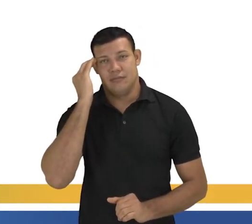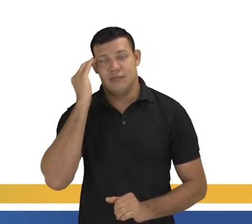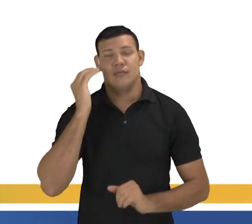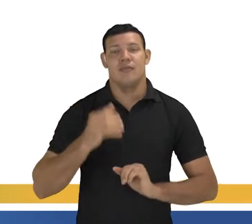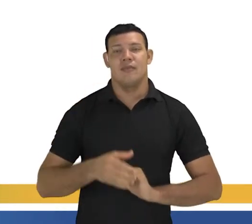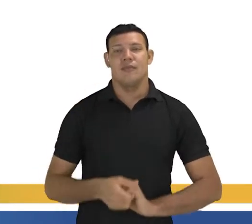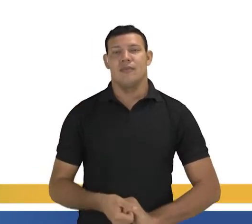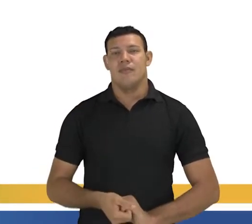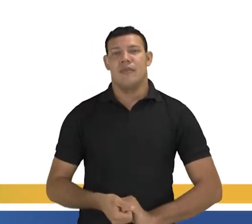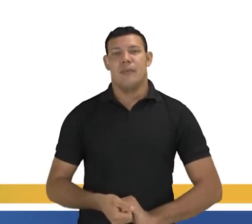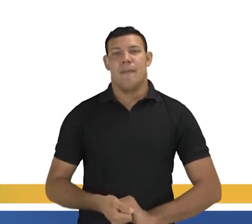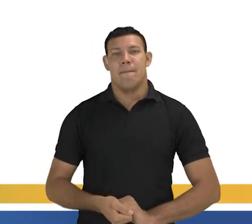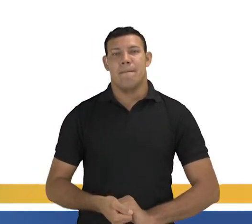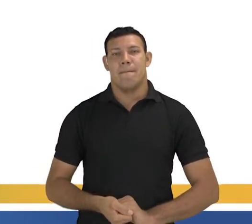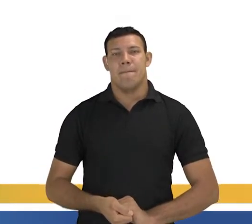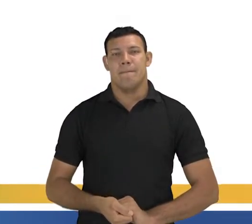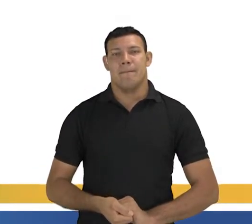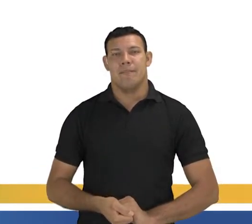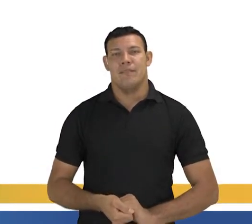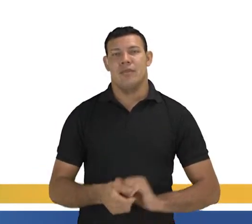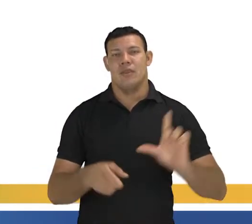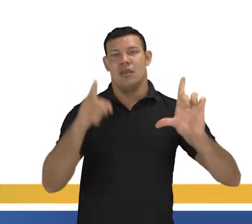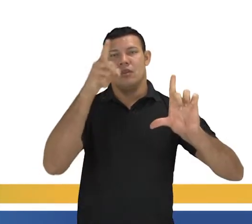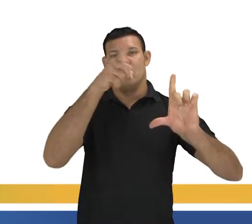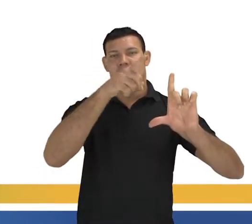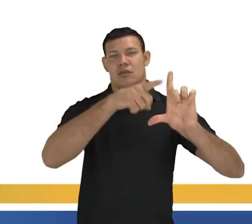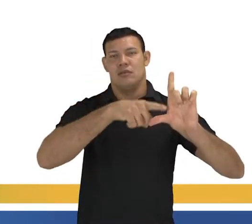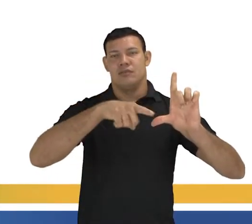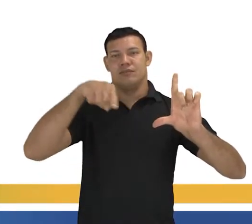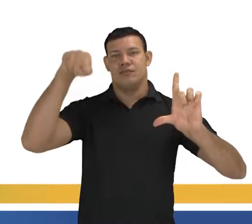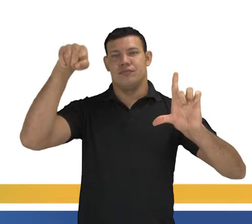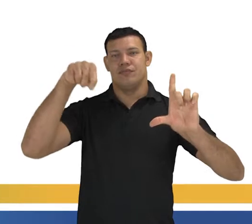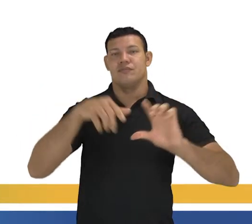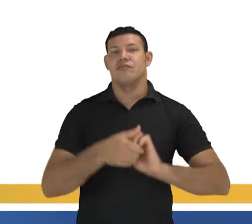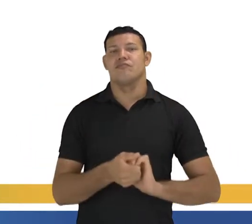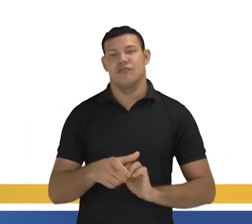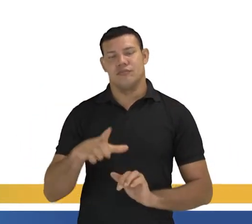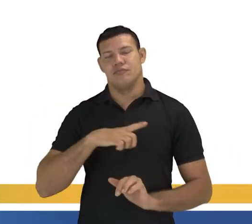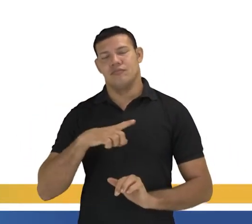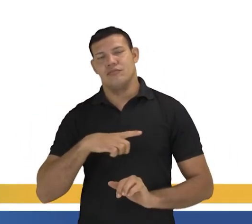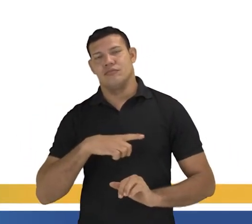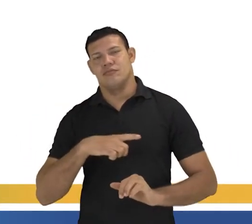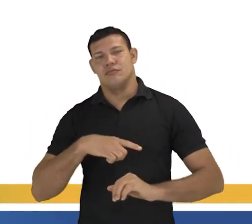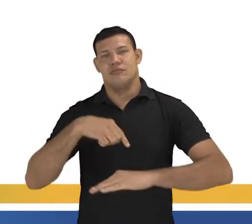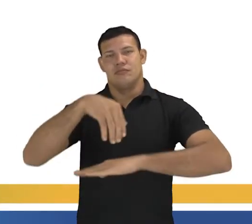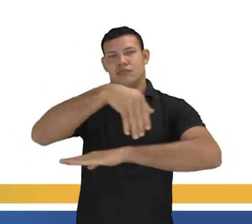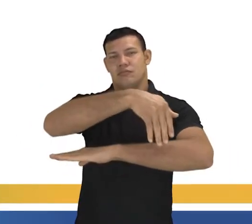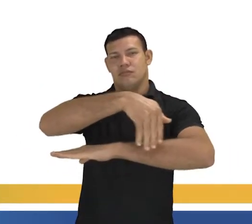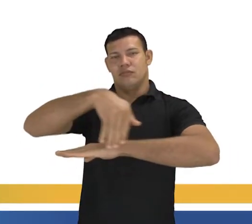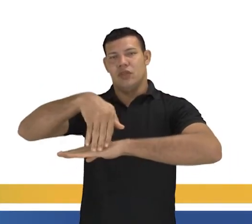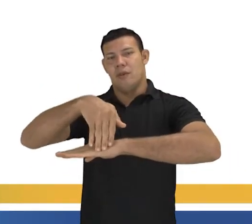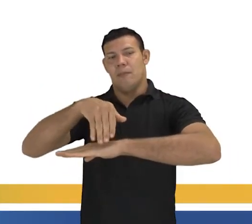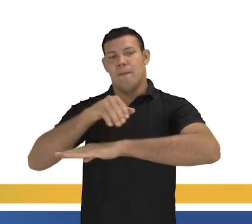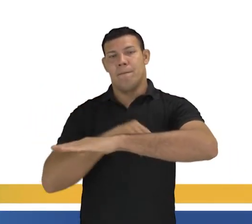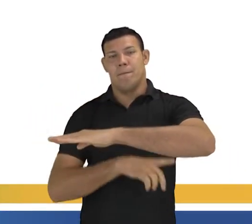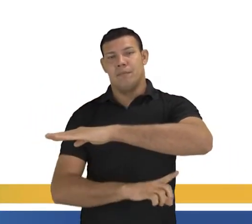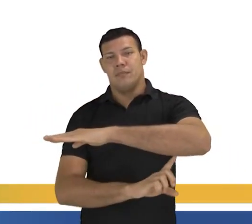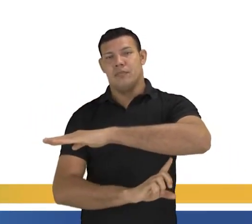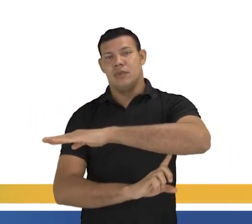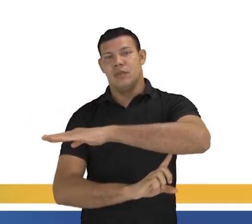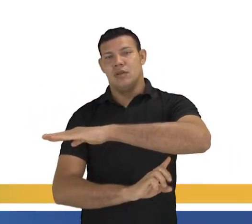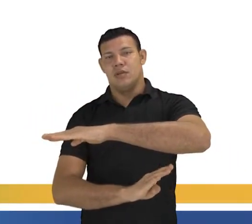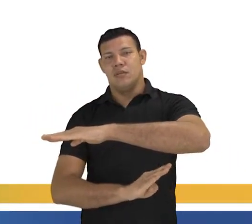vendo no pequeno gráfico que nós temos ali, nós temos o passado, uma atividade que começou ali, e vem